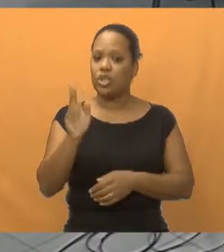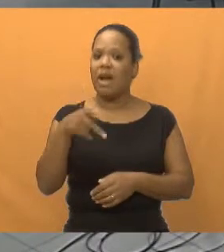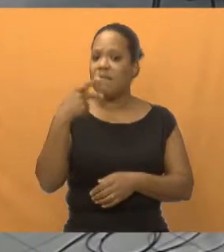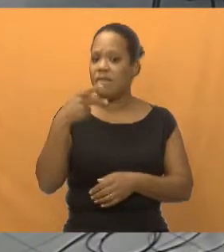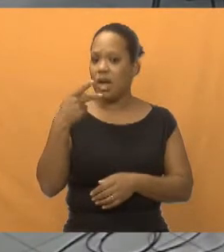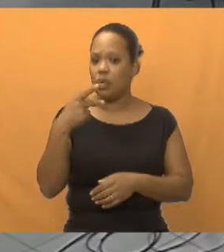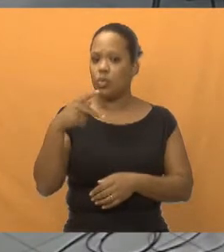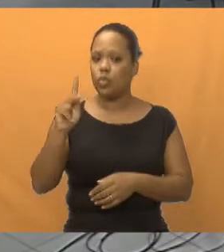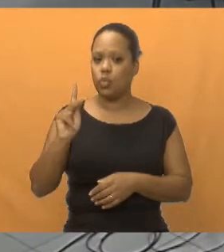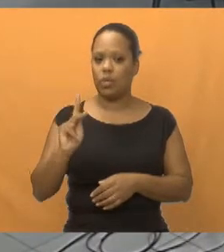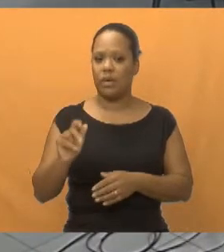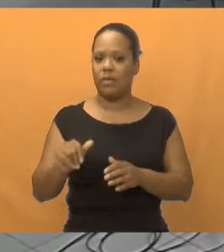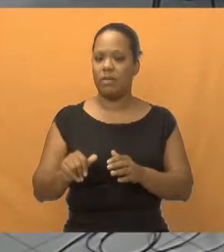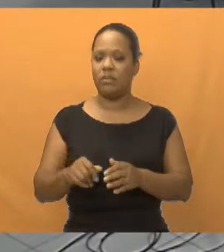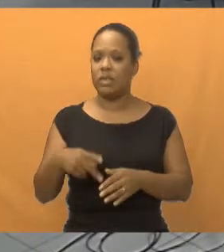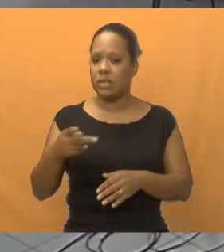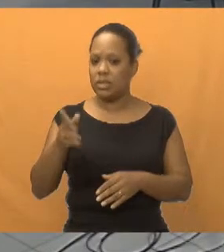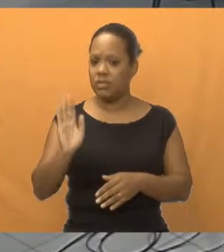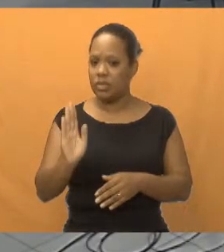falar, né?